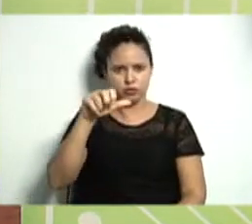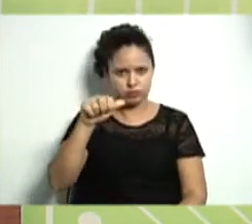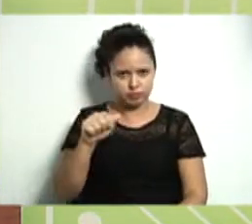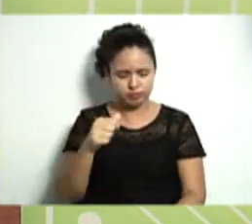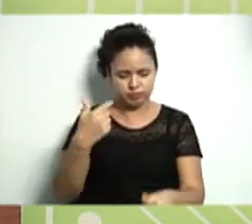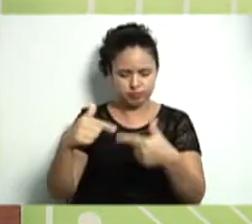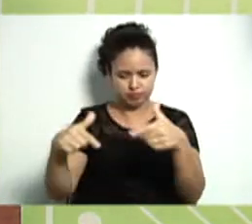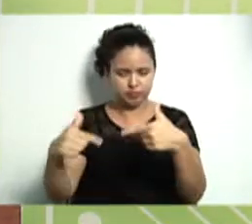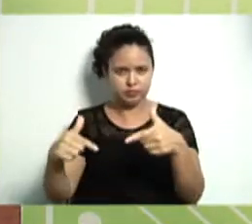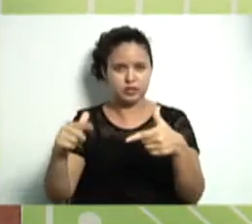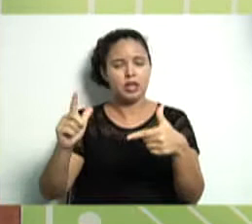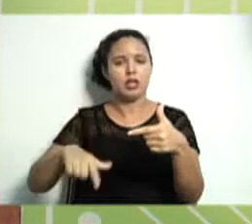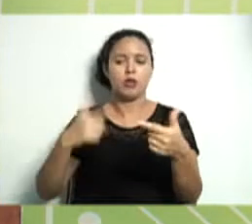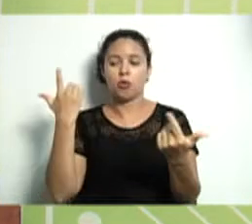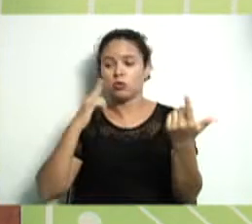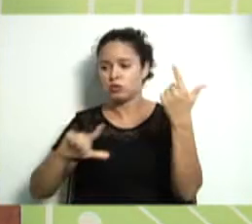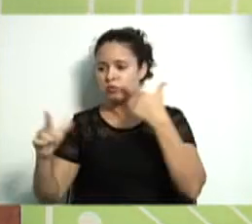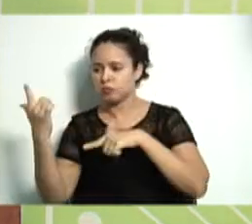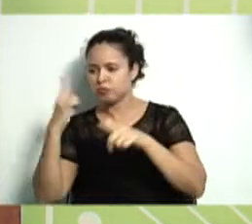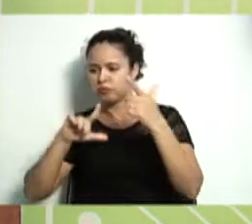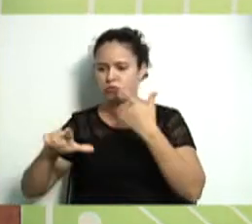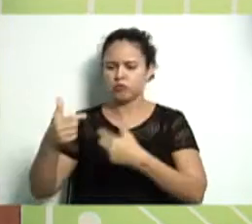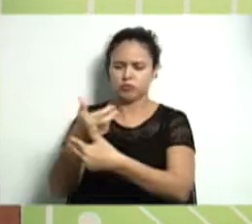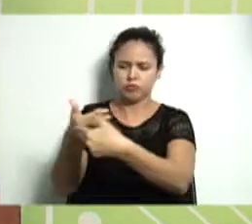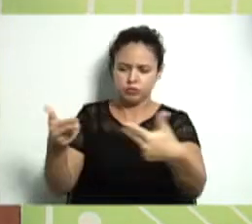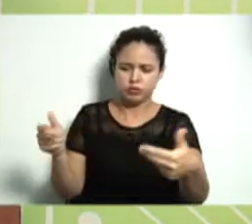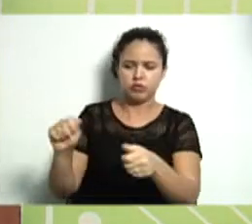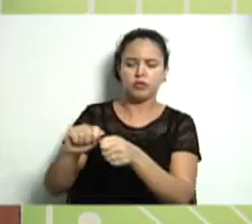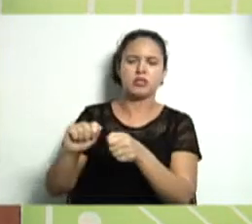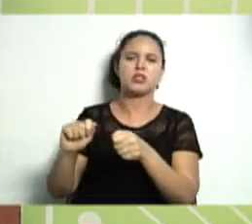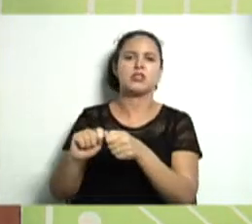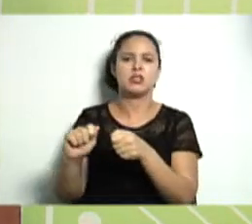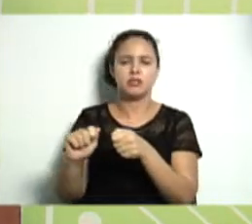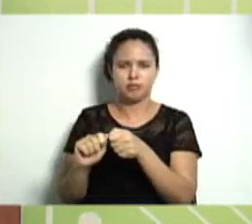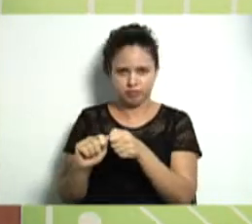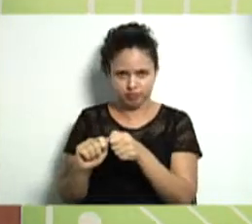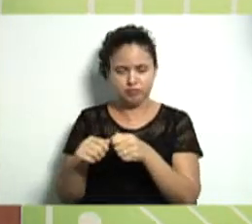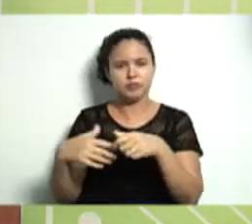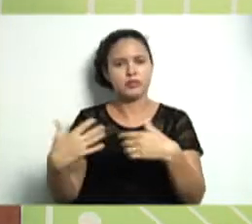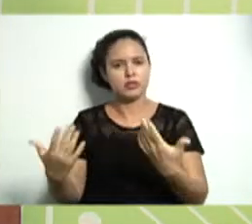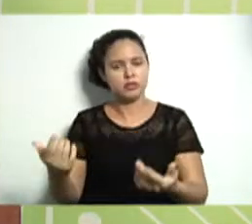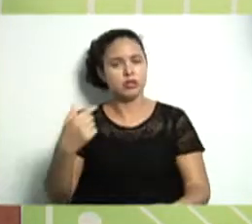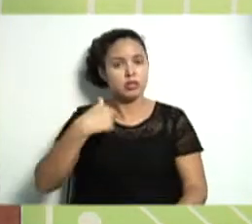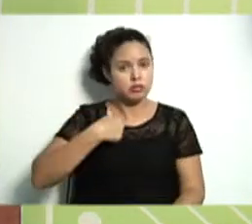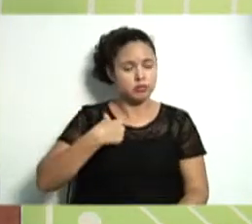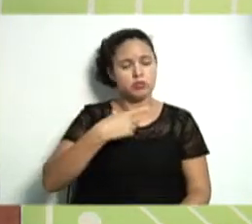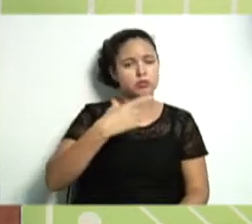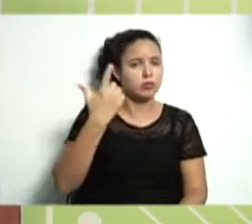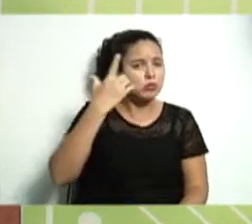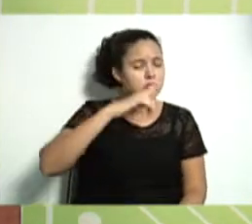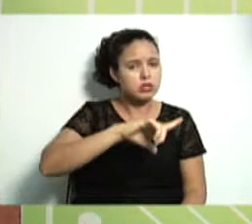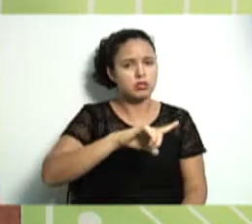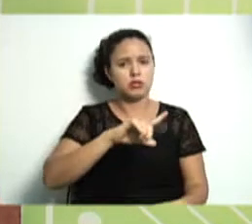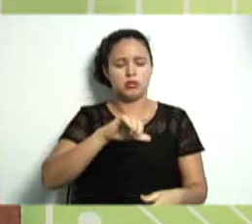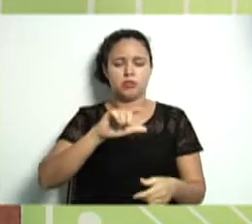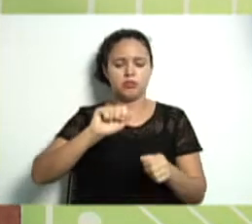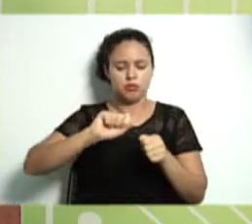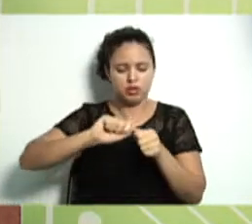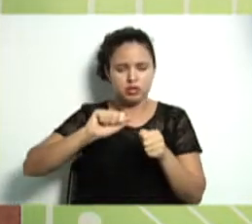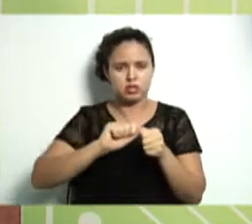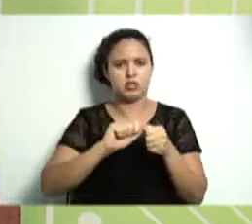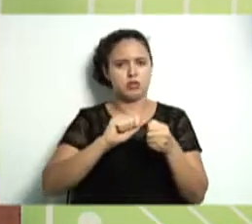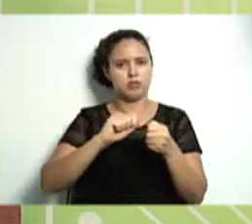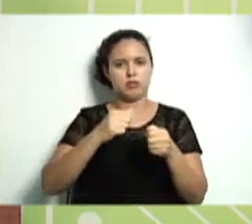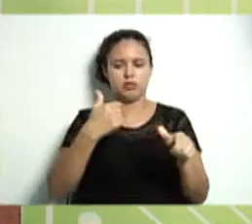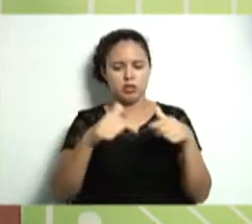para realizar algo, né? Então, eu tenho a capacidade para realizar